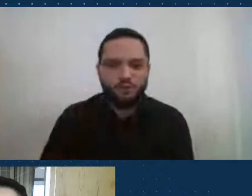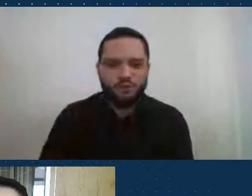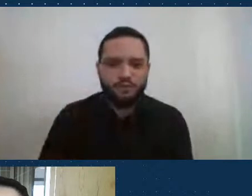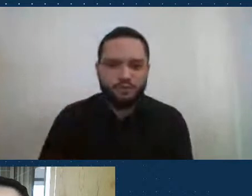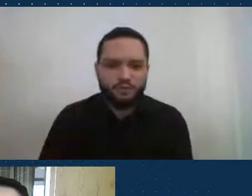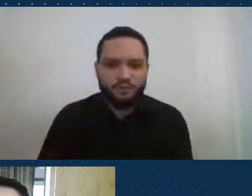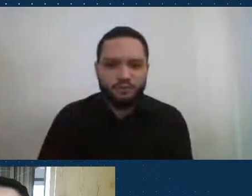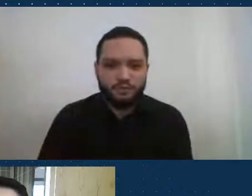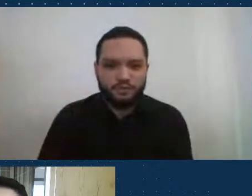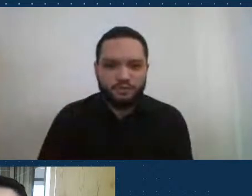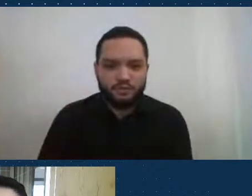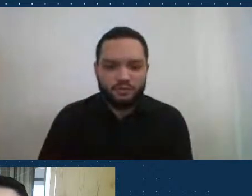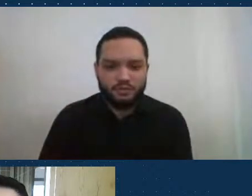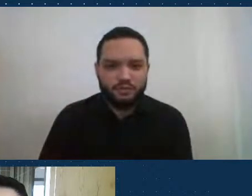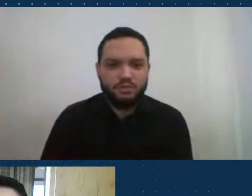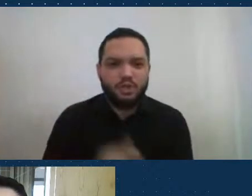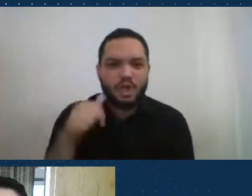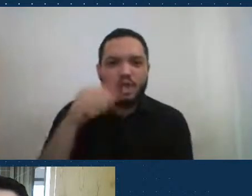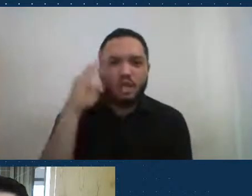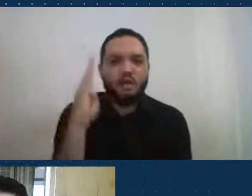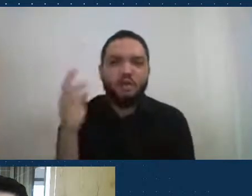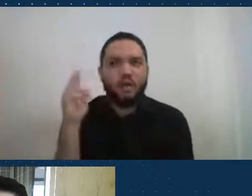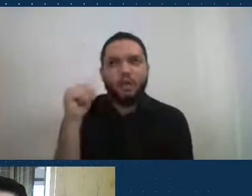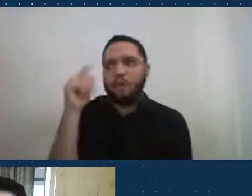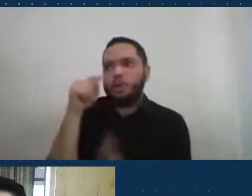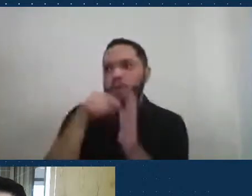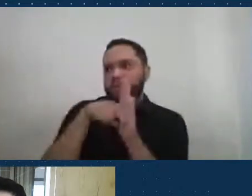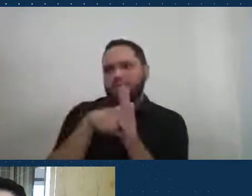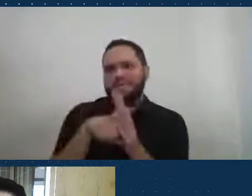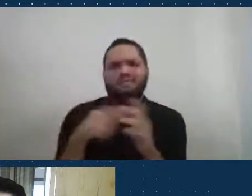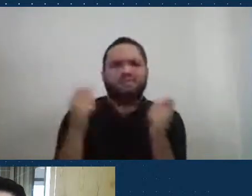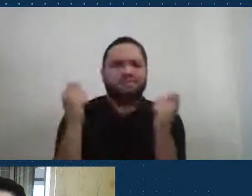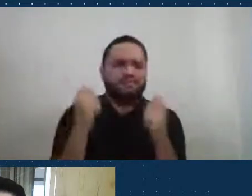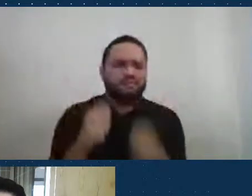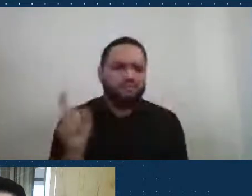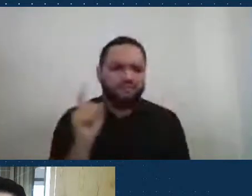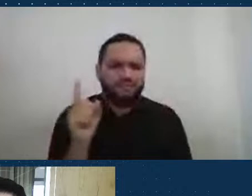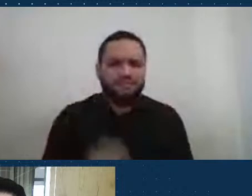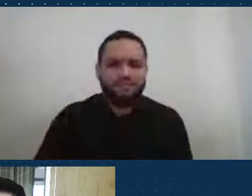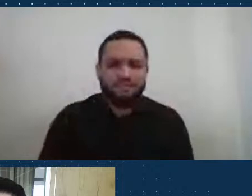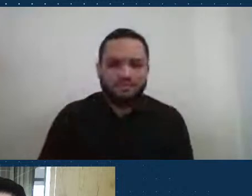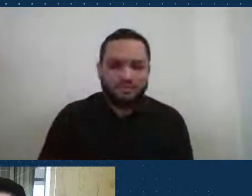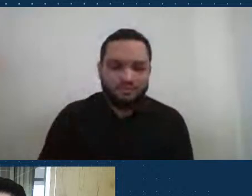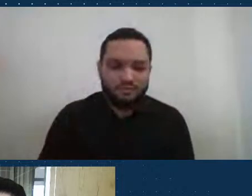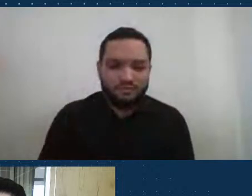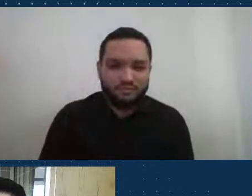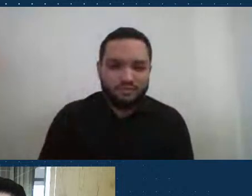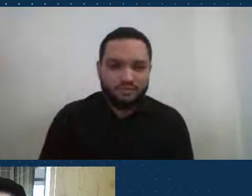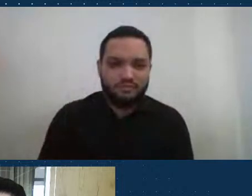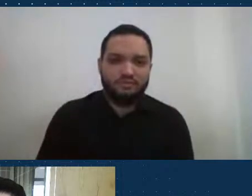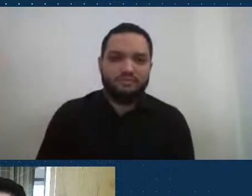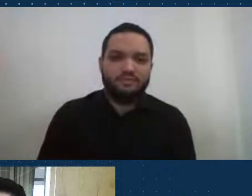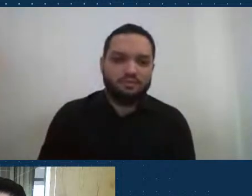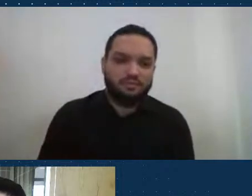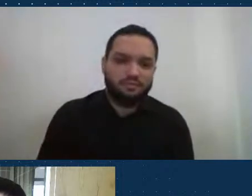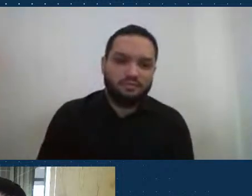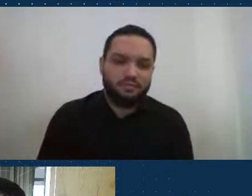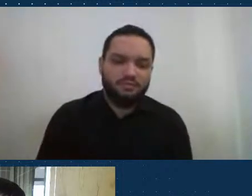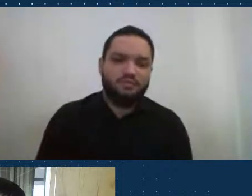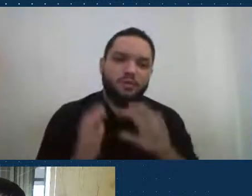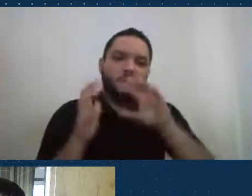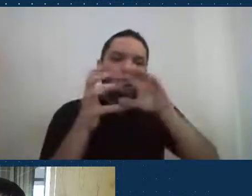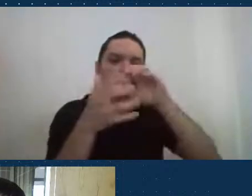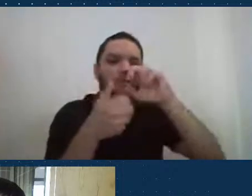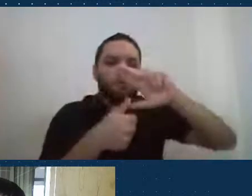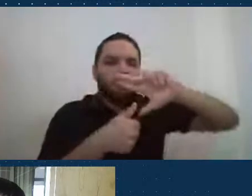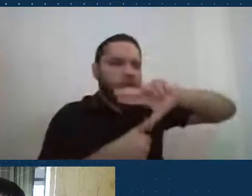se pesquisou isso no Brasil. Não precisa chegar a tanto, né? Mas, assim, de tudo que já foi pesquisado, seja no mundo, na América Latina,